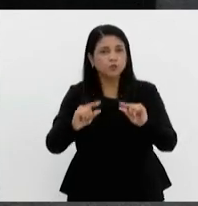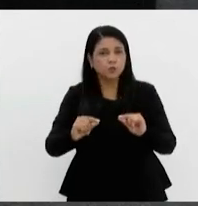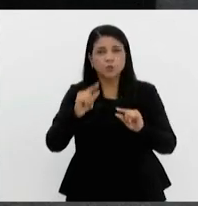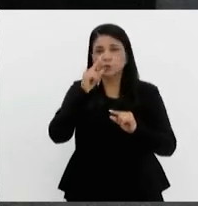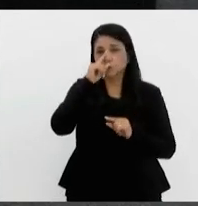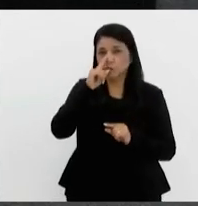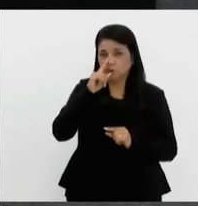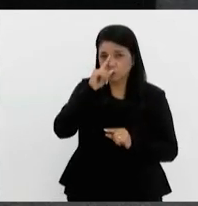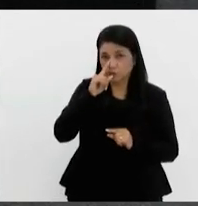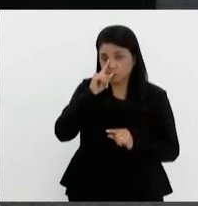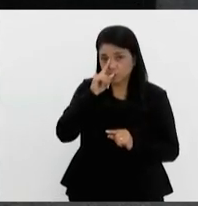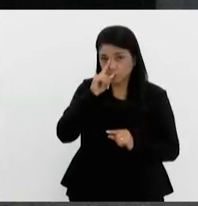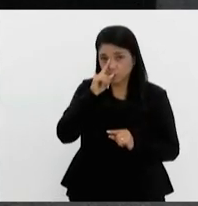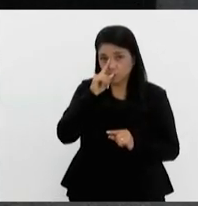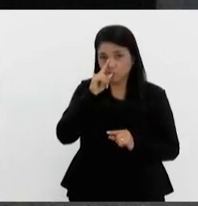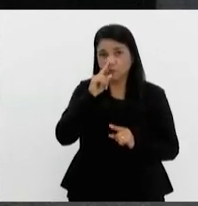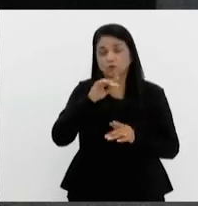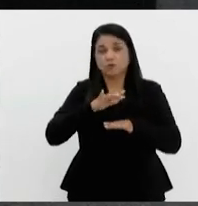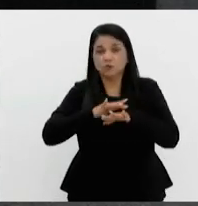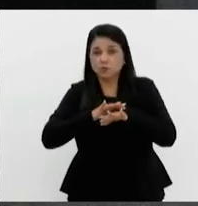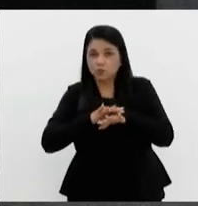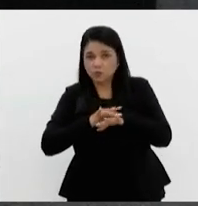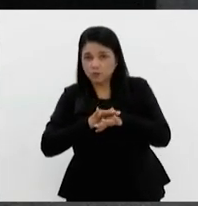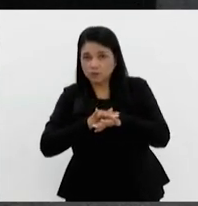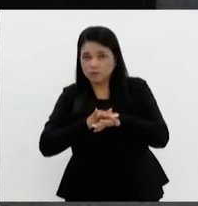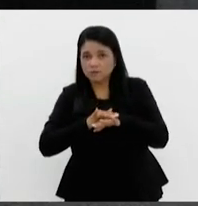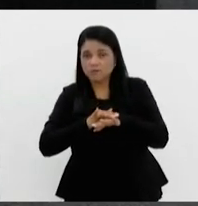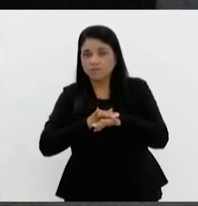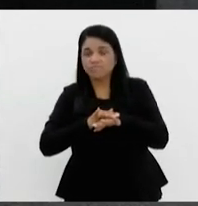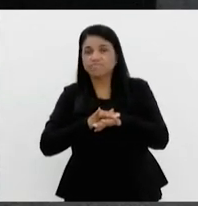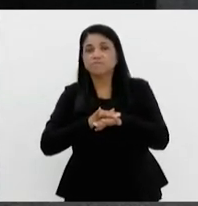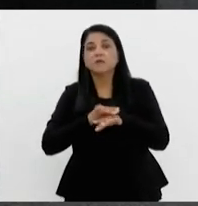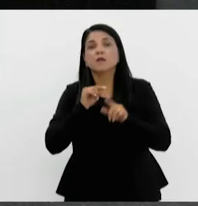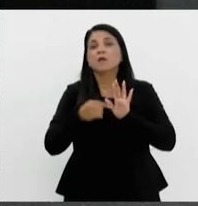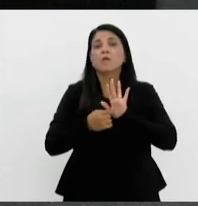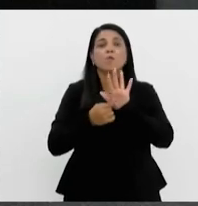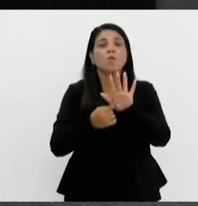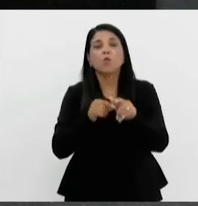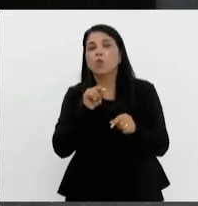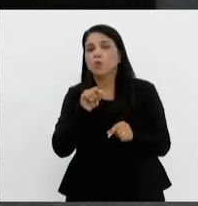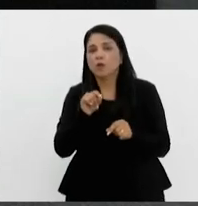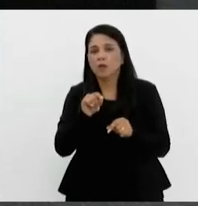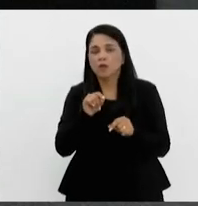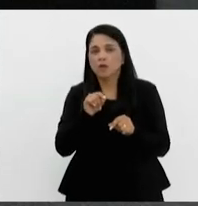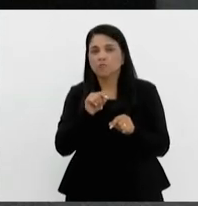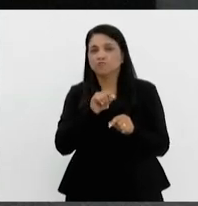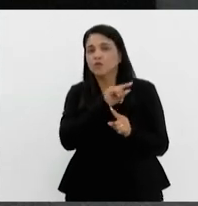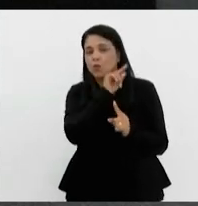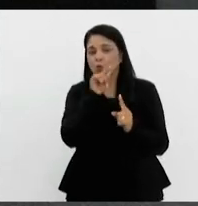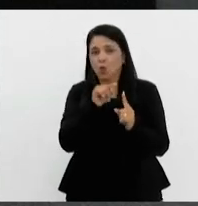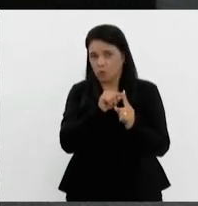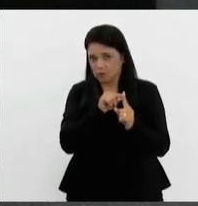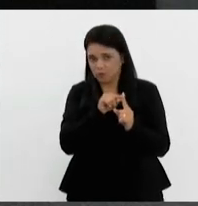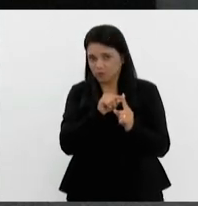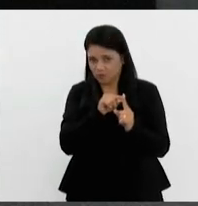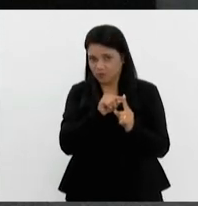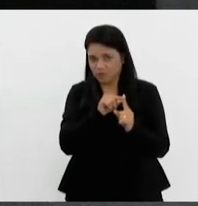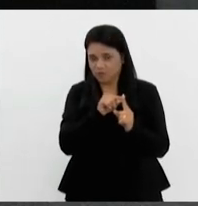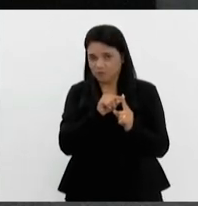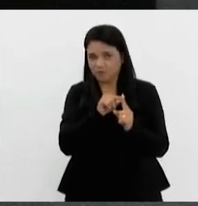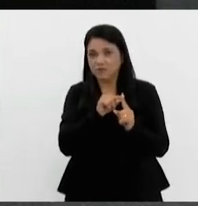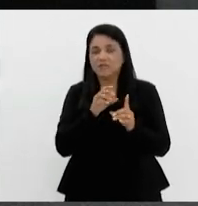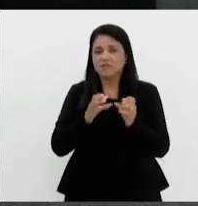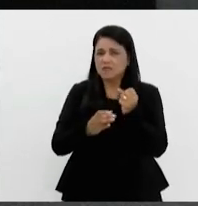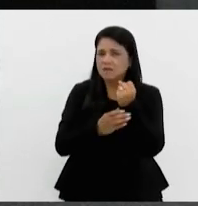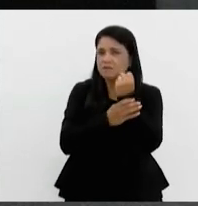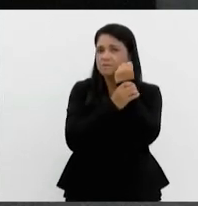de determinadas doenças é dar ênfase a essa previsão legal e é também garantir